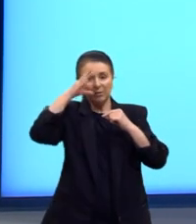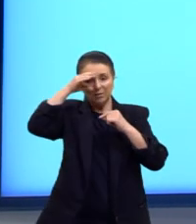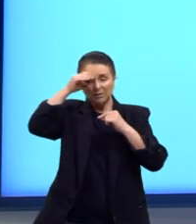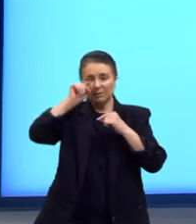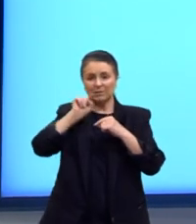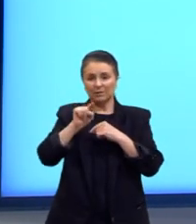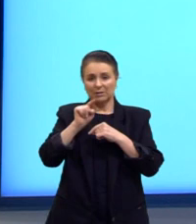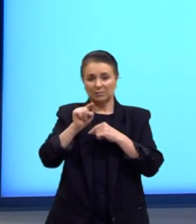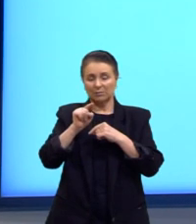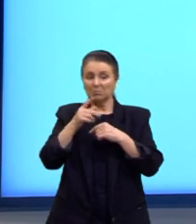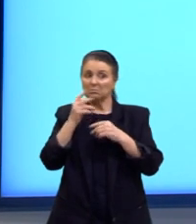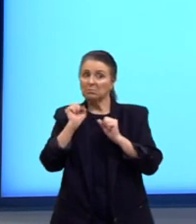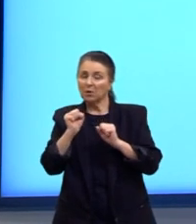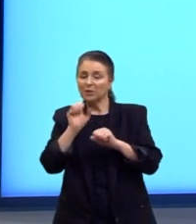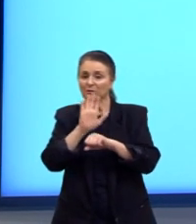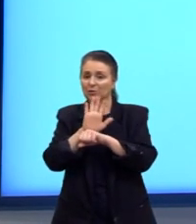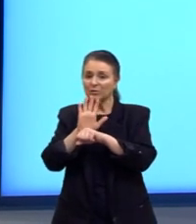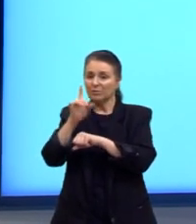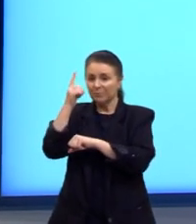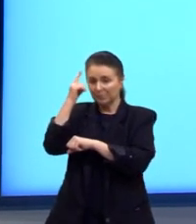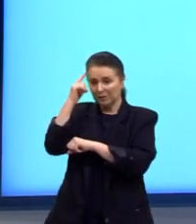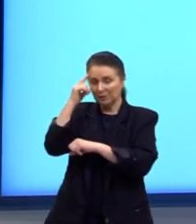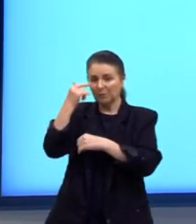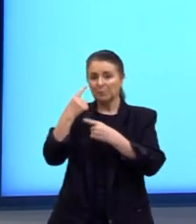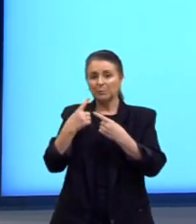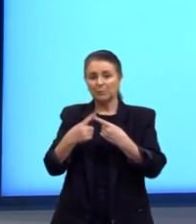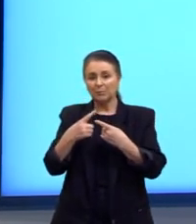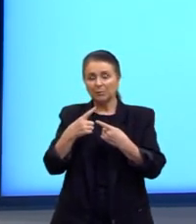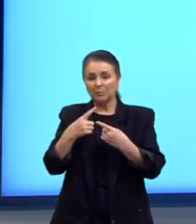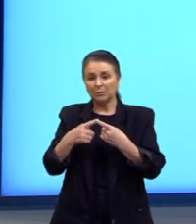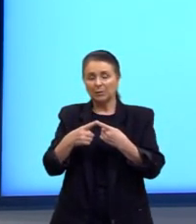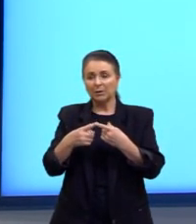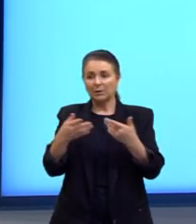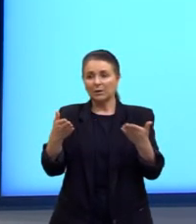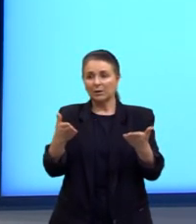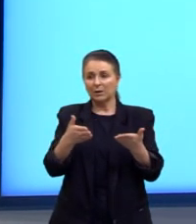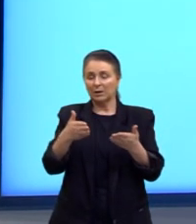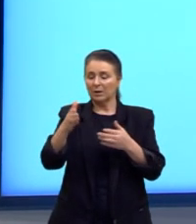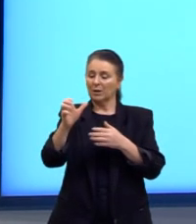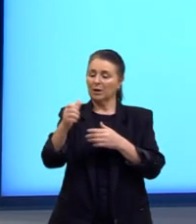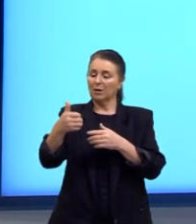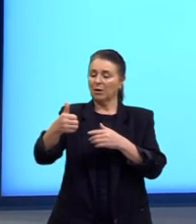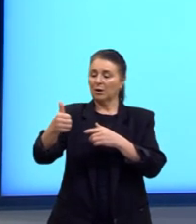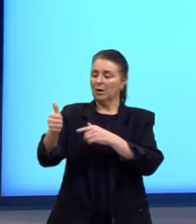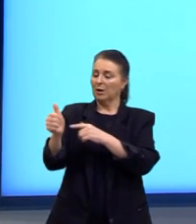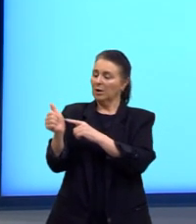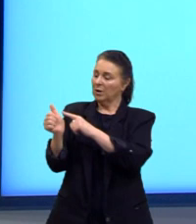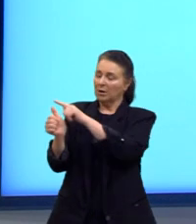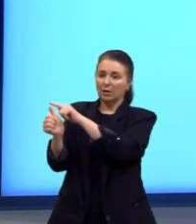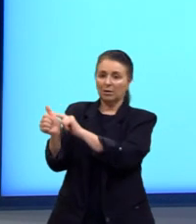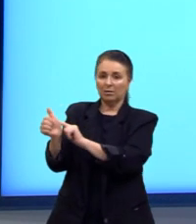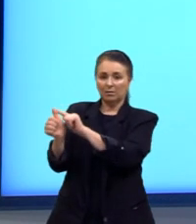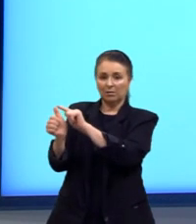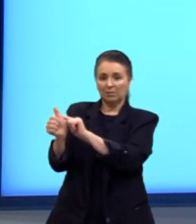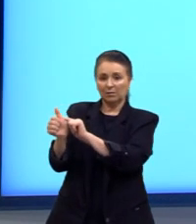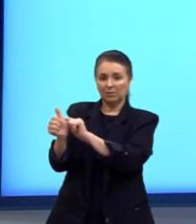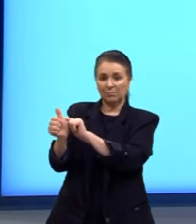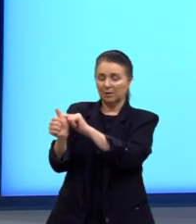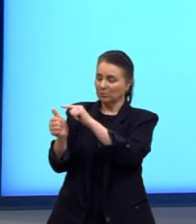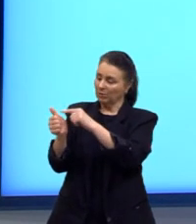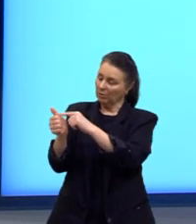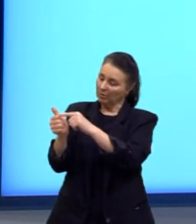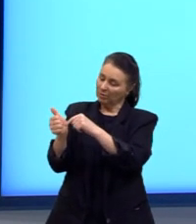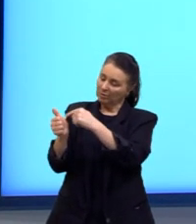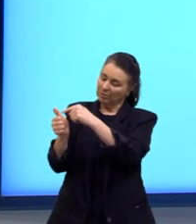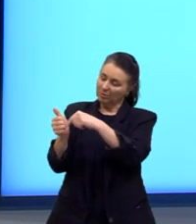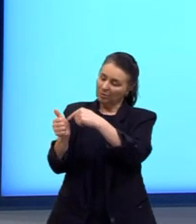isso, né? Talvez ajude a pensar, né? Porque aqui na nossa mão, na mão inteira, a gente vai fazer sempre um movimento circular,